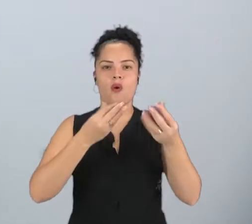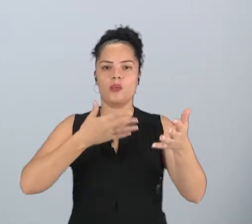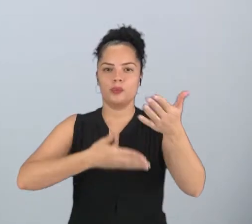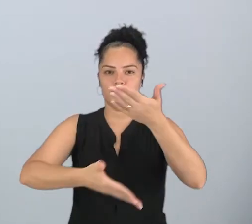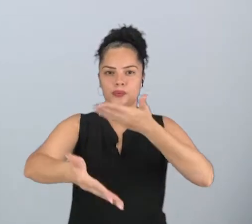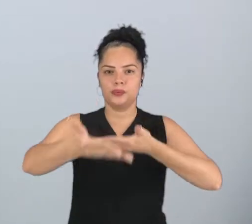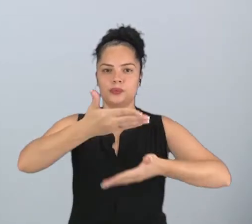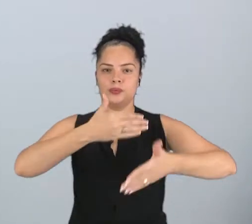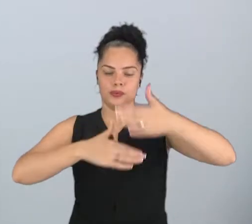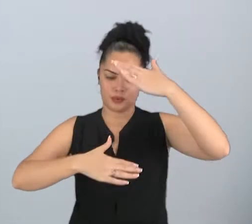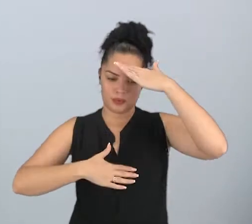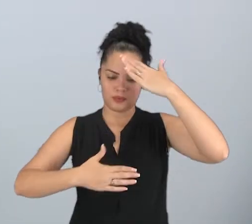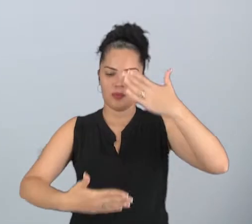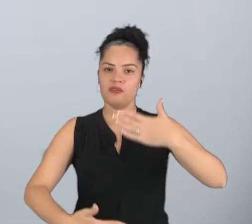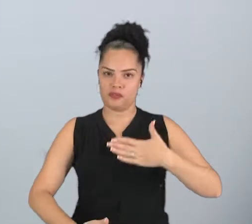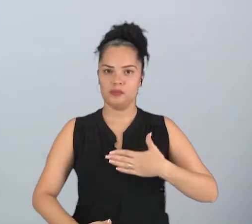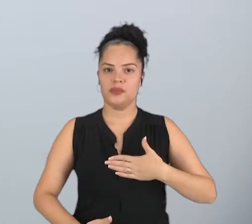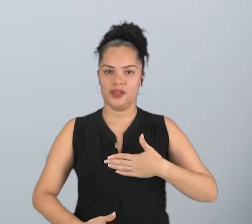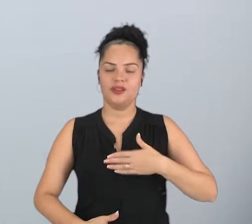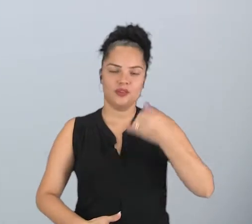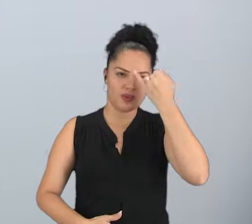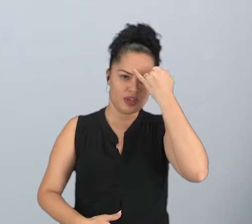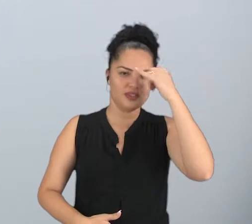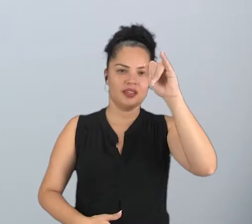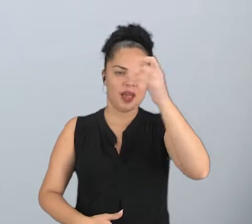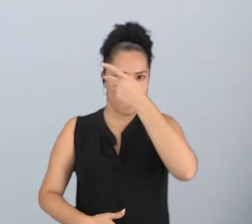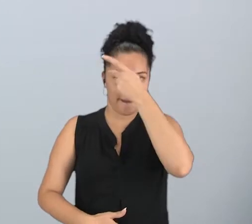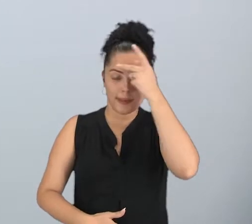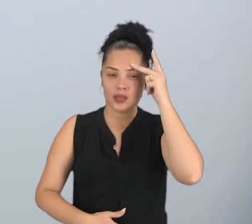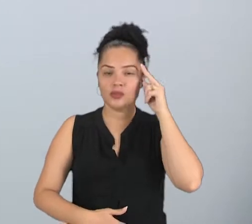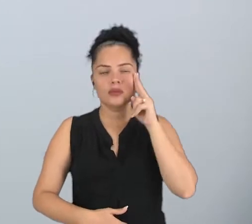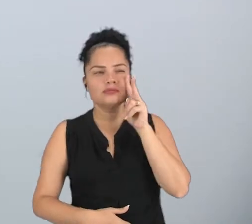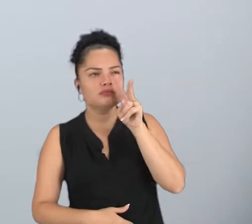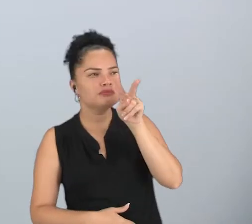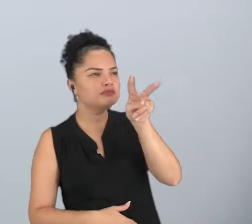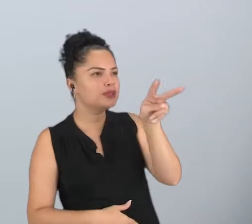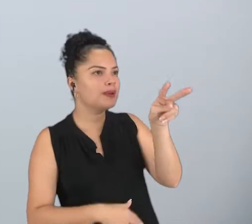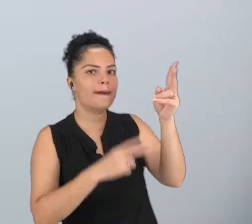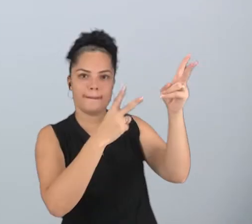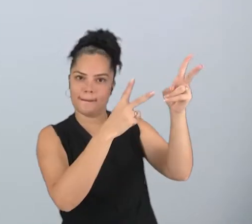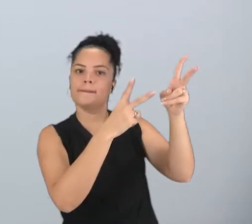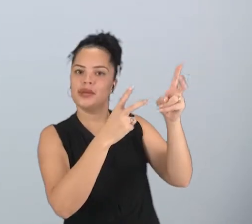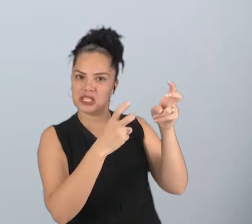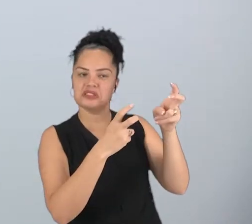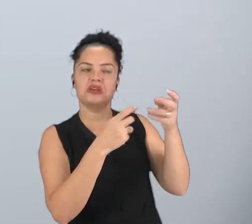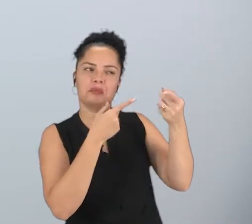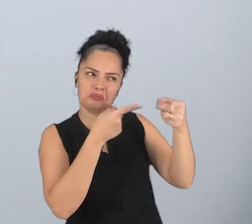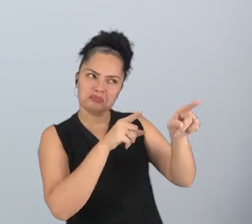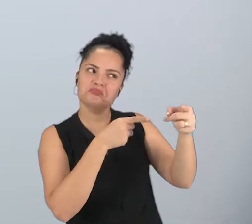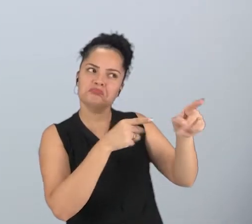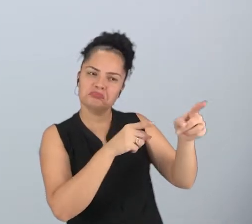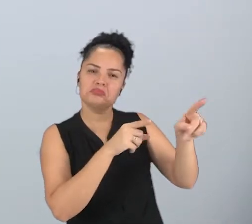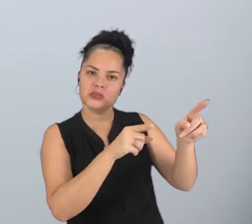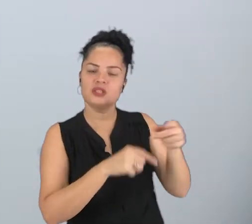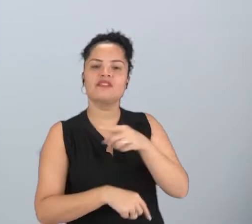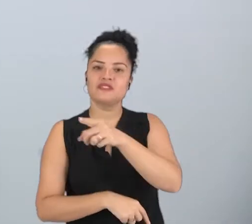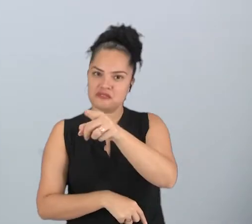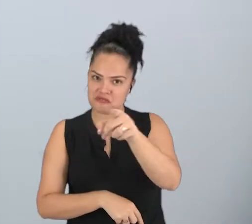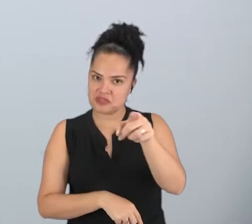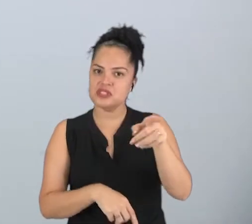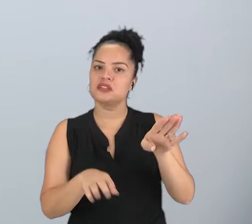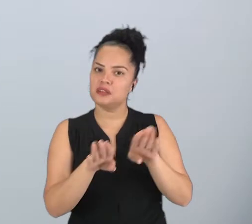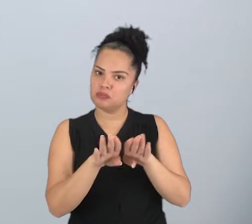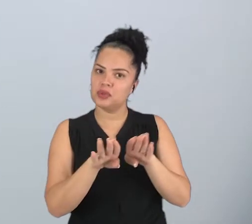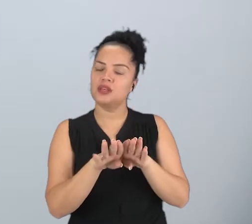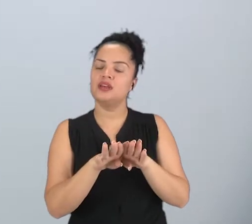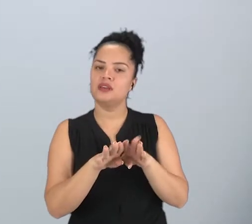seus movimentos uma ideia. E as pessoas que veem essa dança, elas são bem críticas. Aliás, você é. Quando você